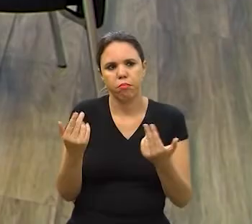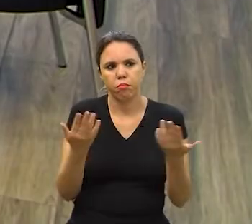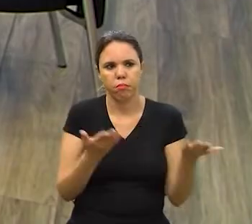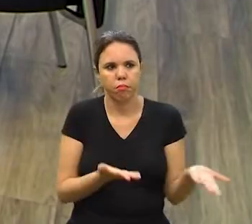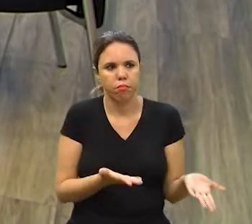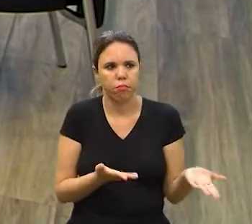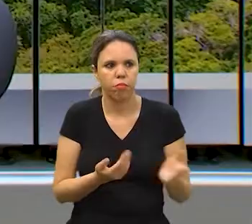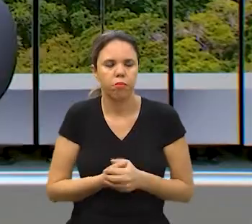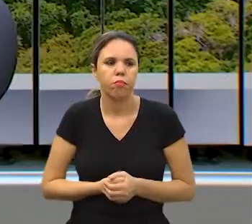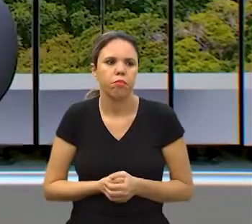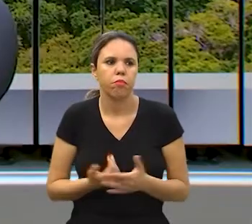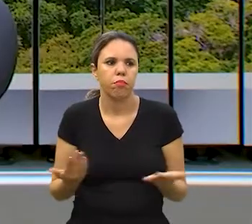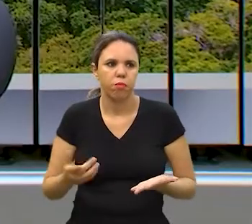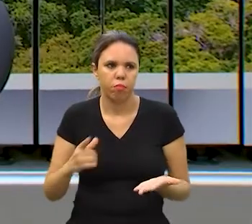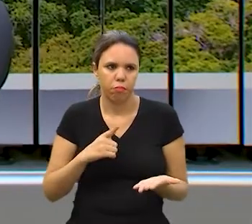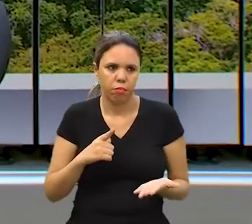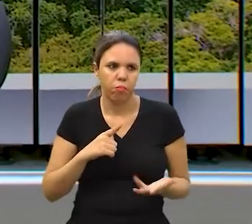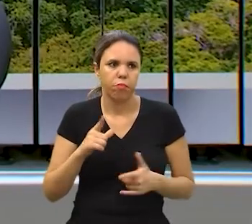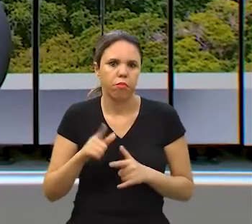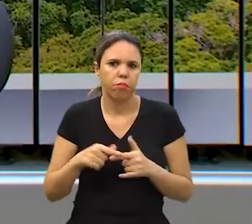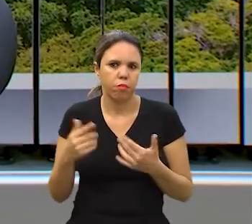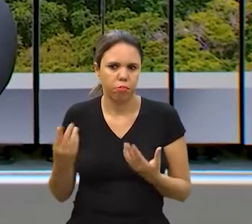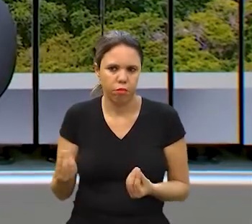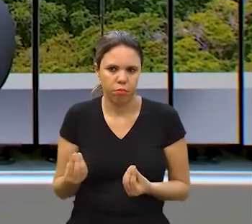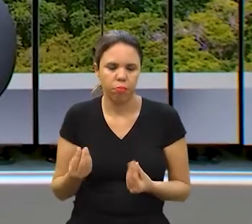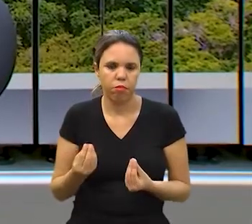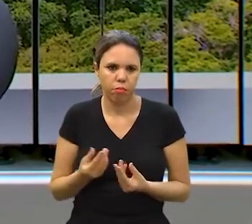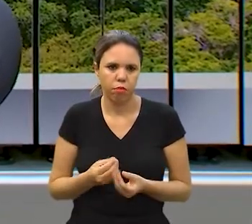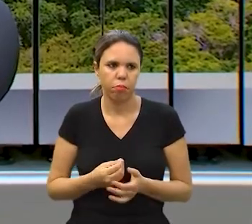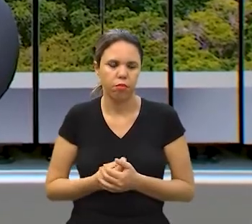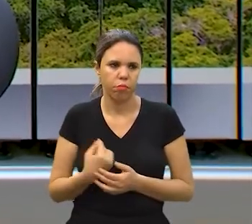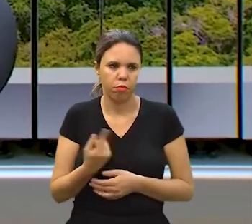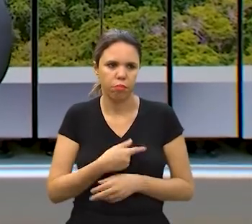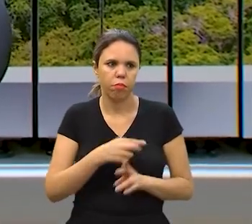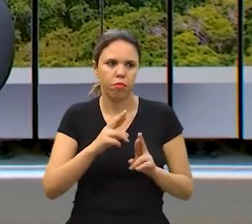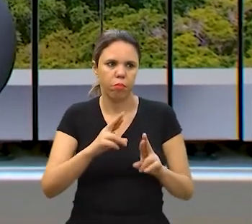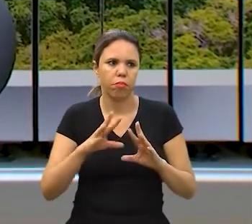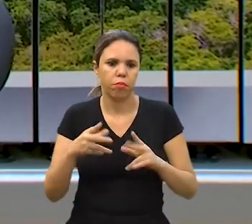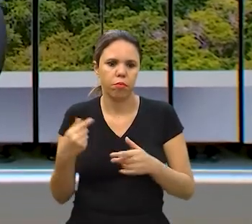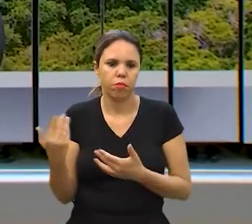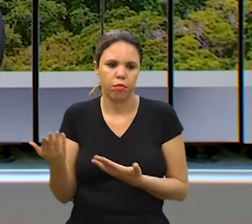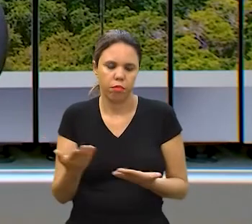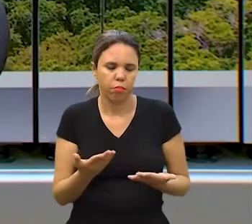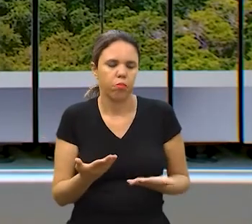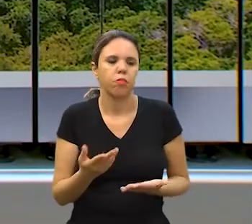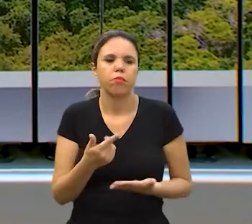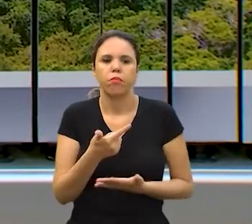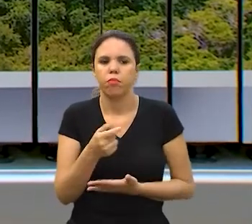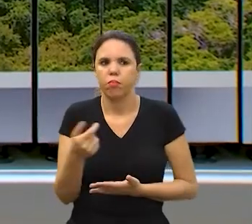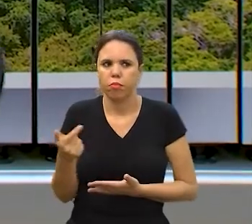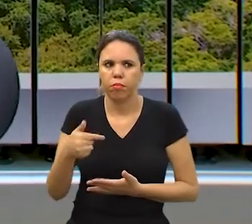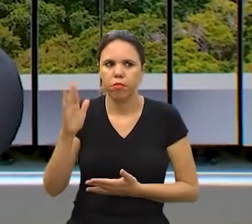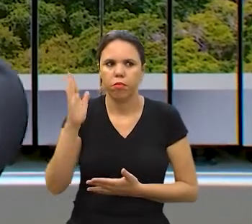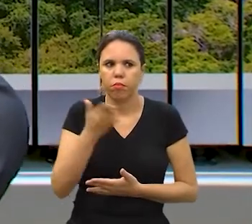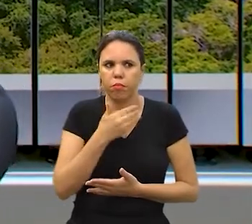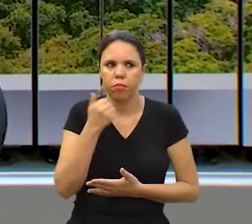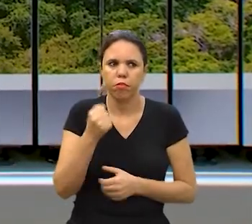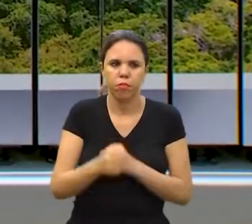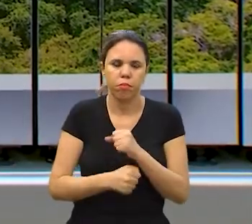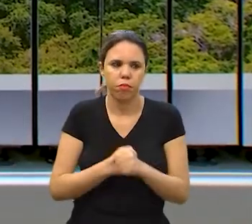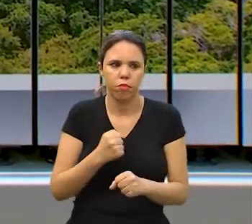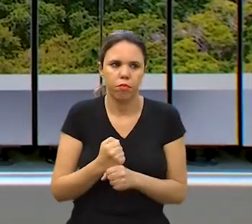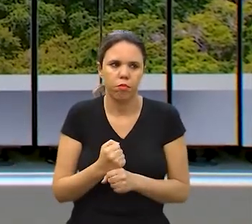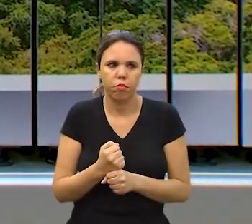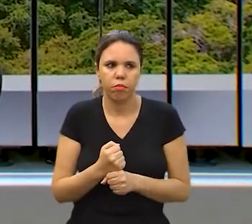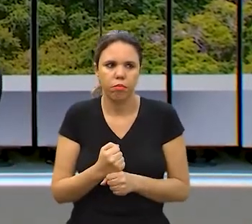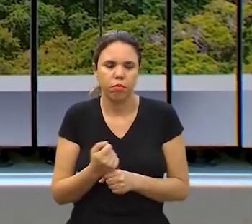campanha como esta? Hoje tem muitas ferramentas, né? Nós esperamos, todos nós, né, que 2022 seja realmente um ano